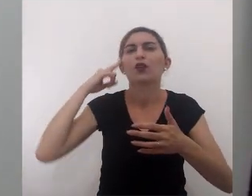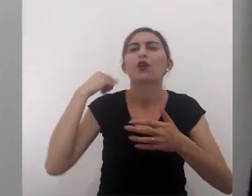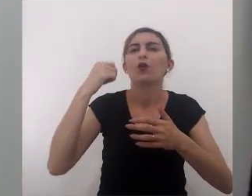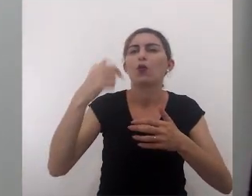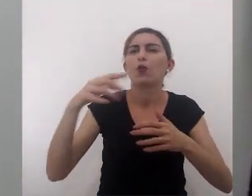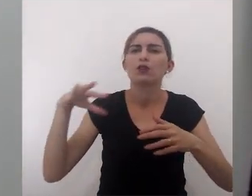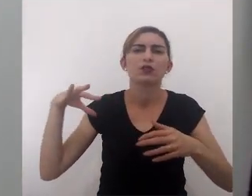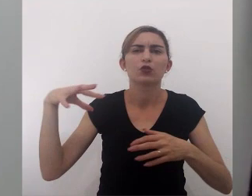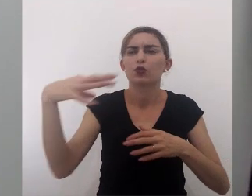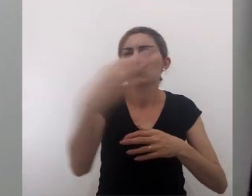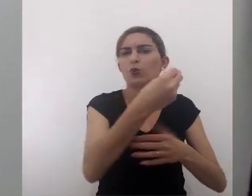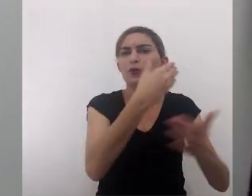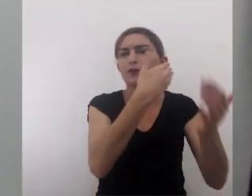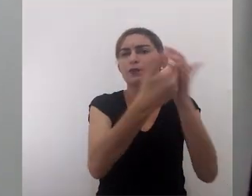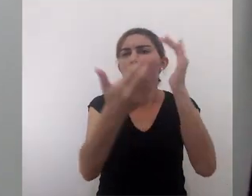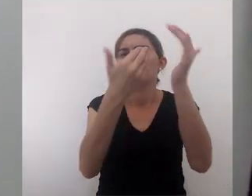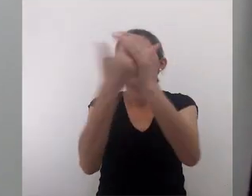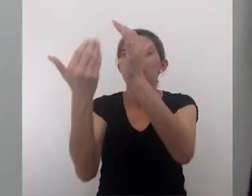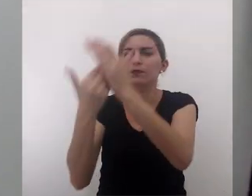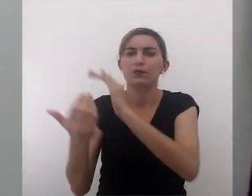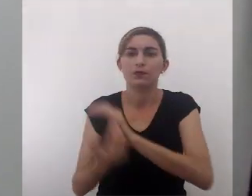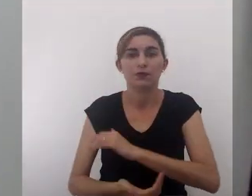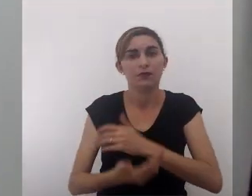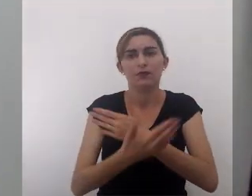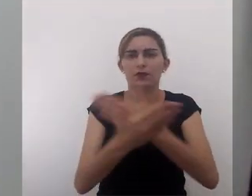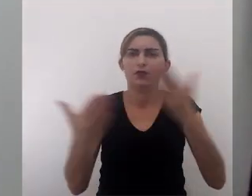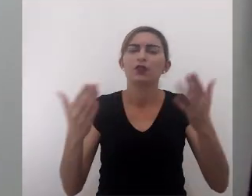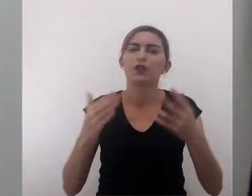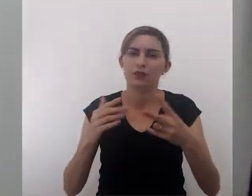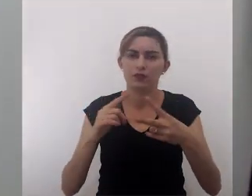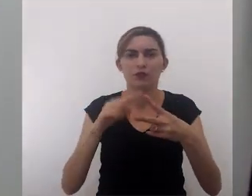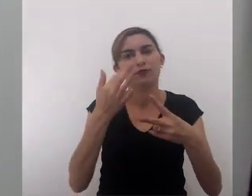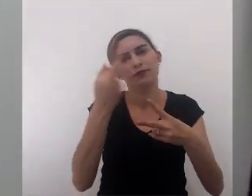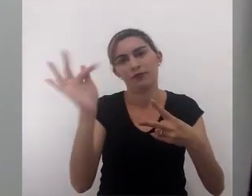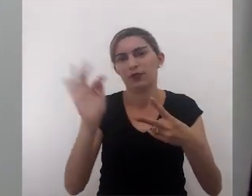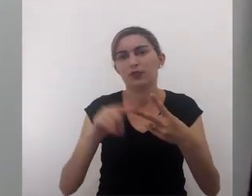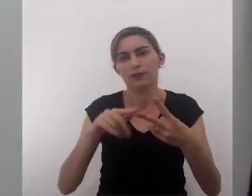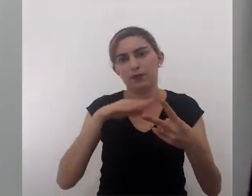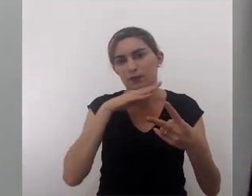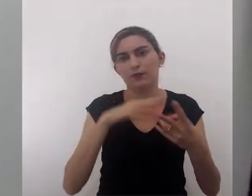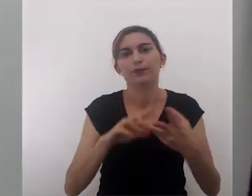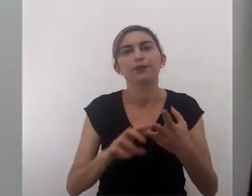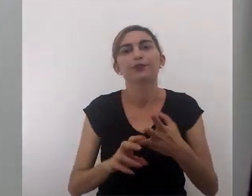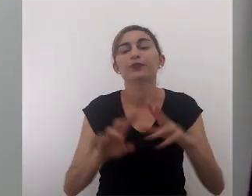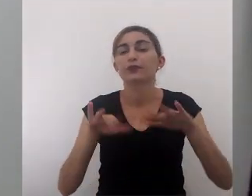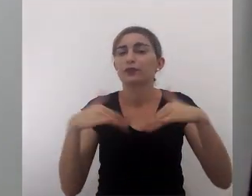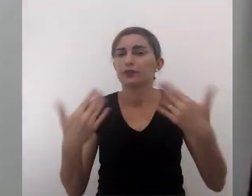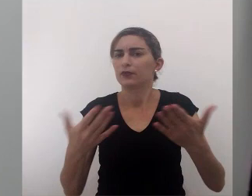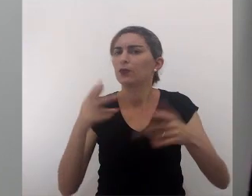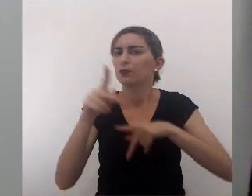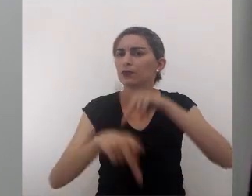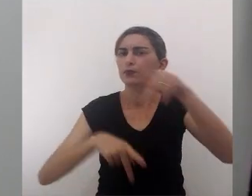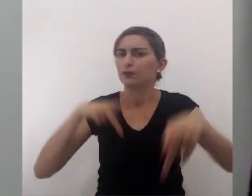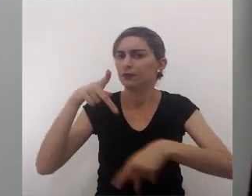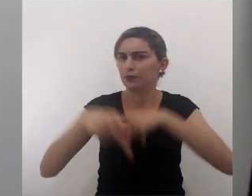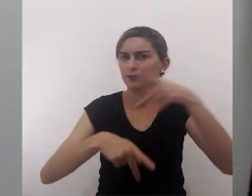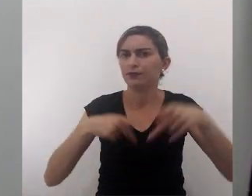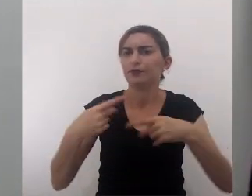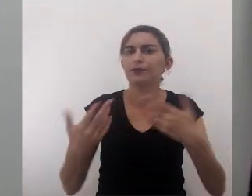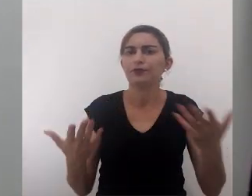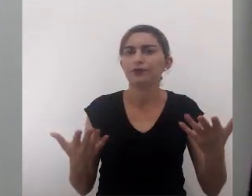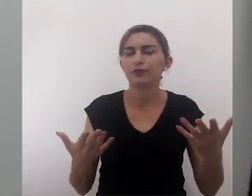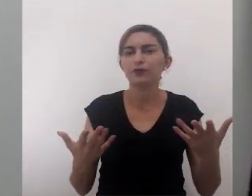quase todas derrotadas, com exceção da ocorrida na França. Então, o levante popular.